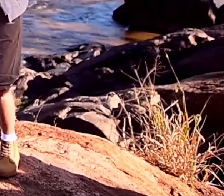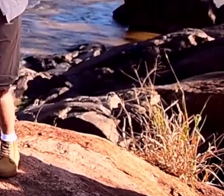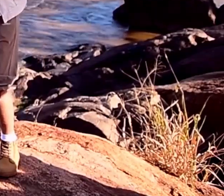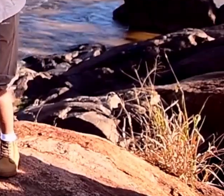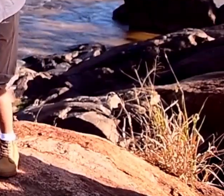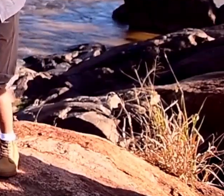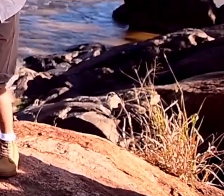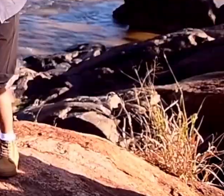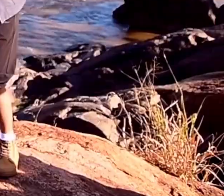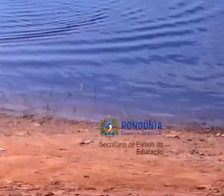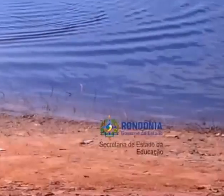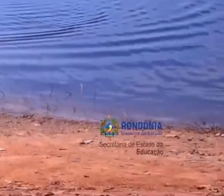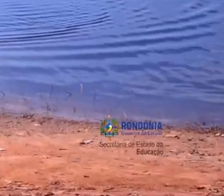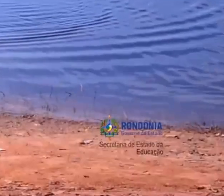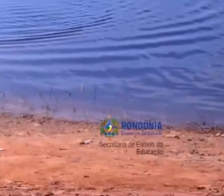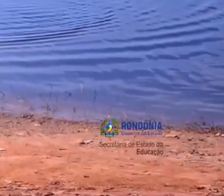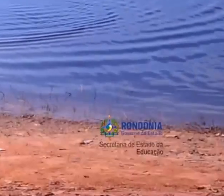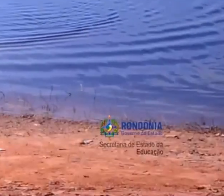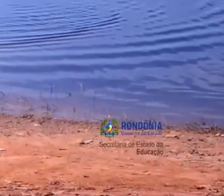do norte e do sudeste.